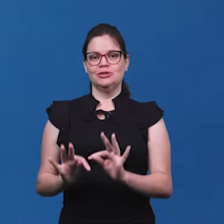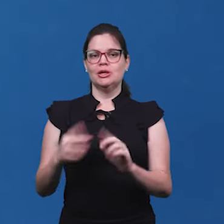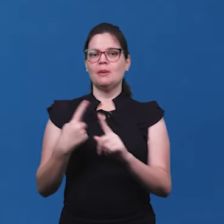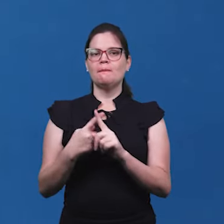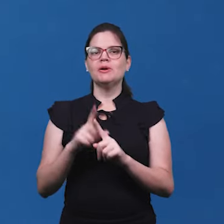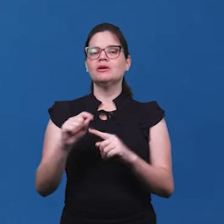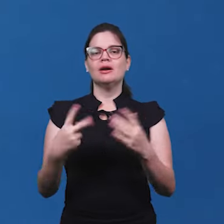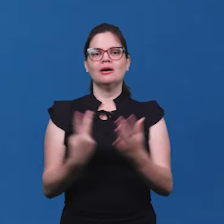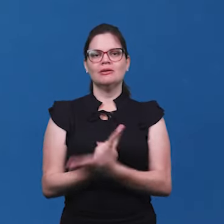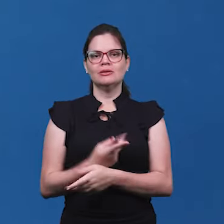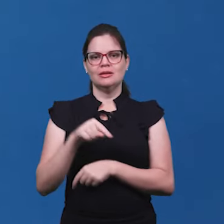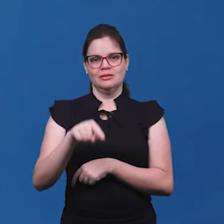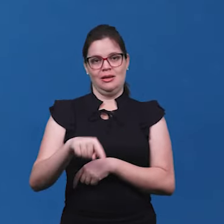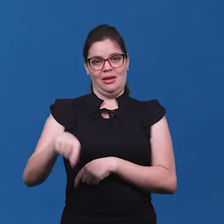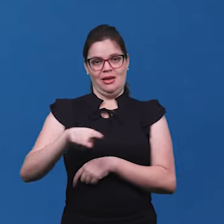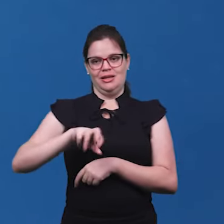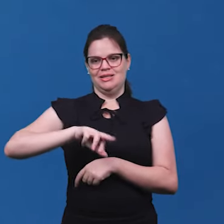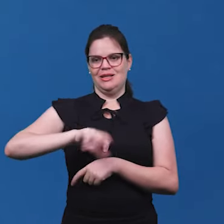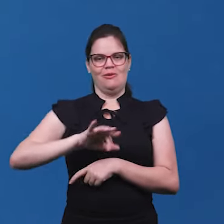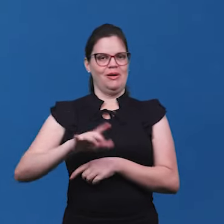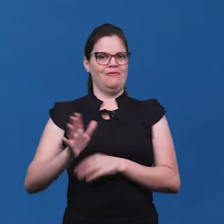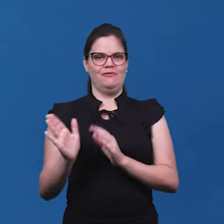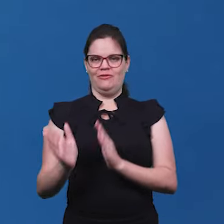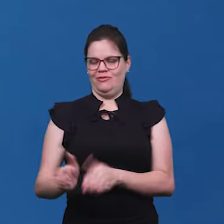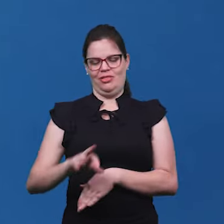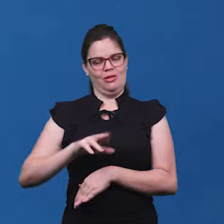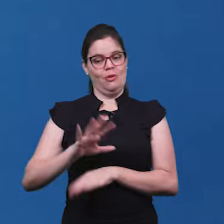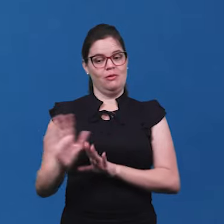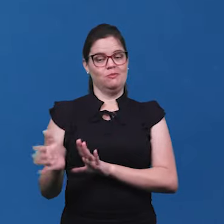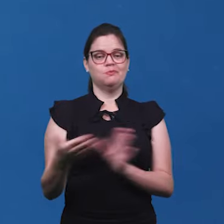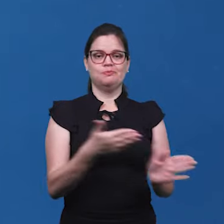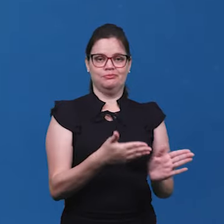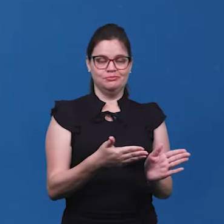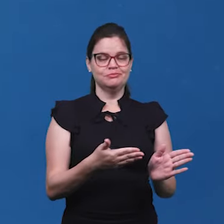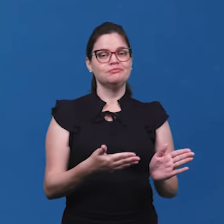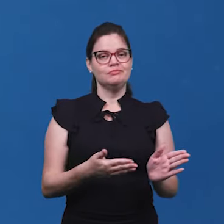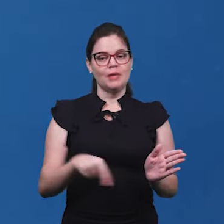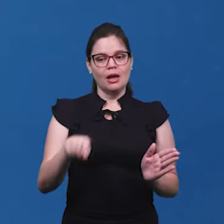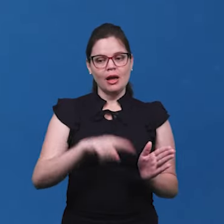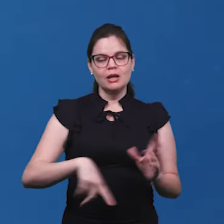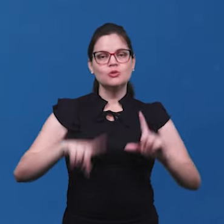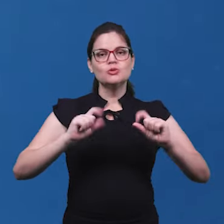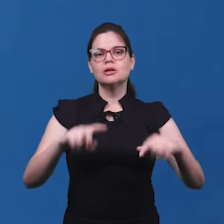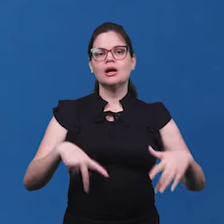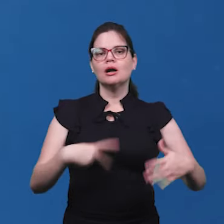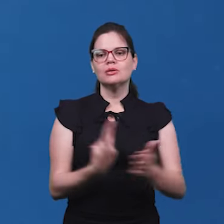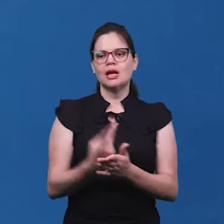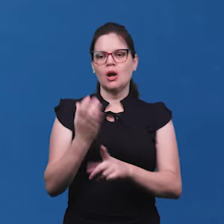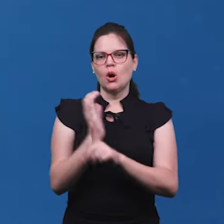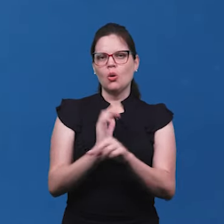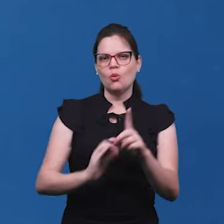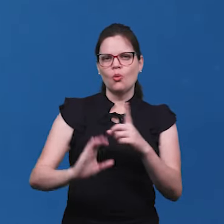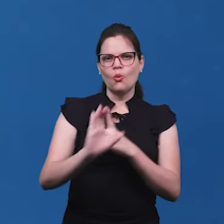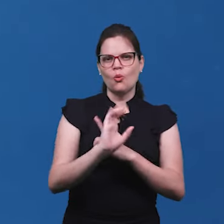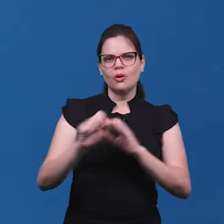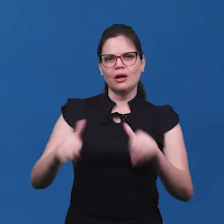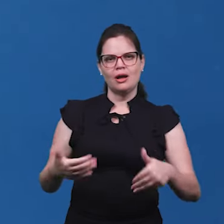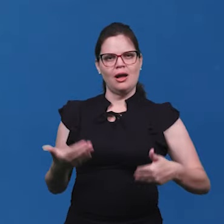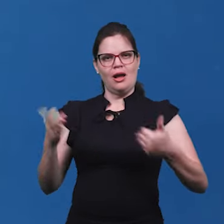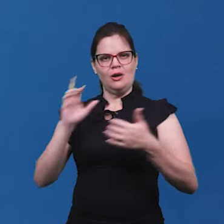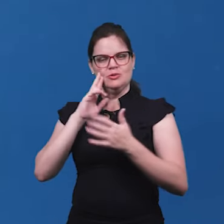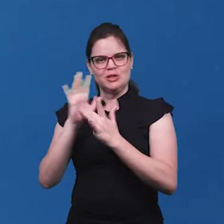houve aqueles, né, que transformaram o culto num culto semelhante ao do Velho Testamento. Então, todos